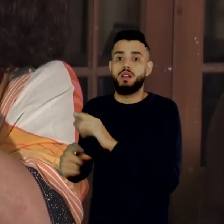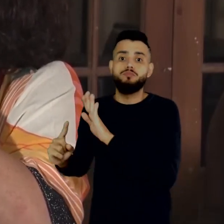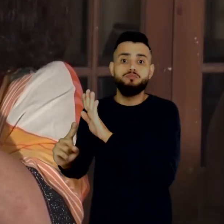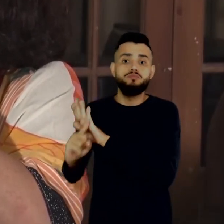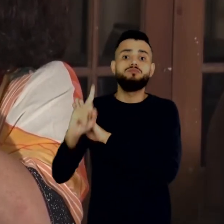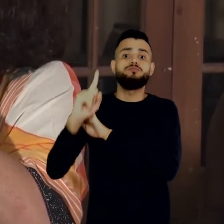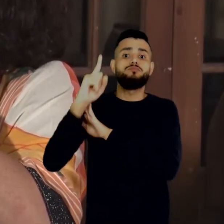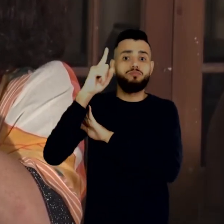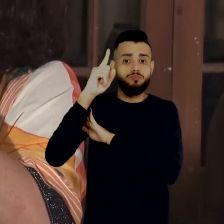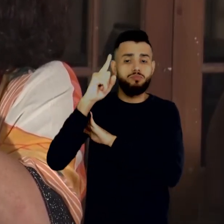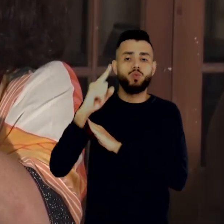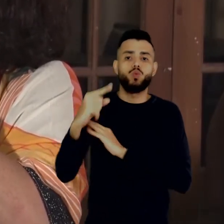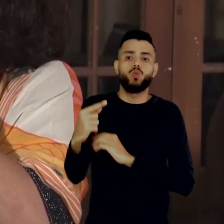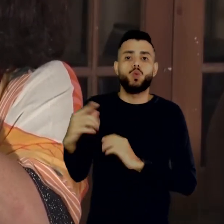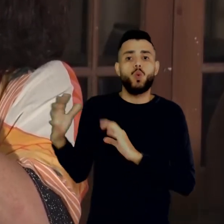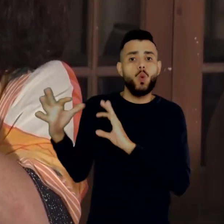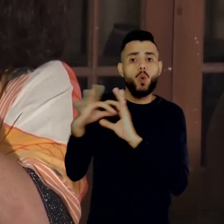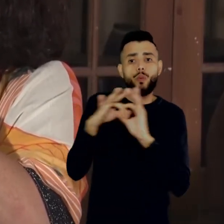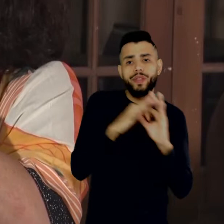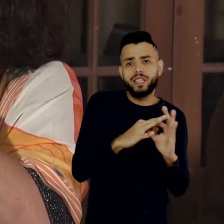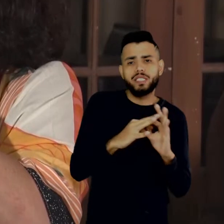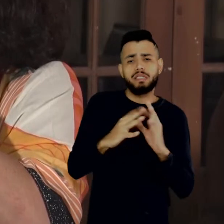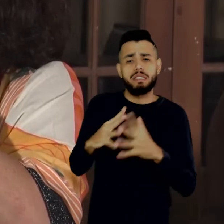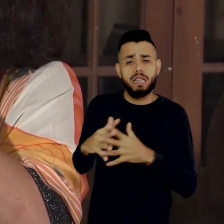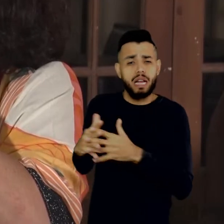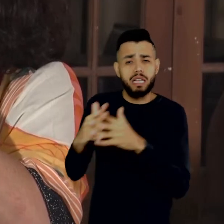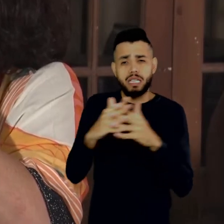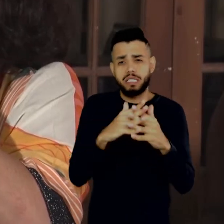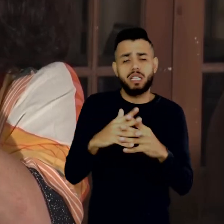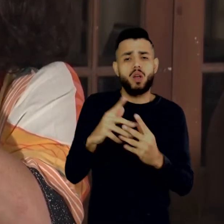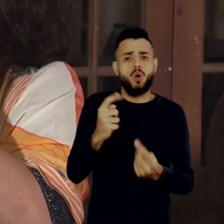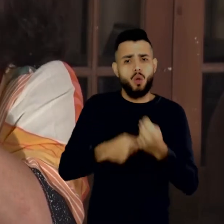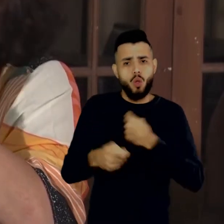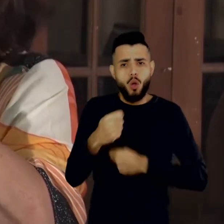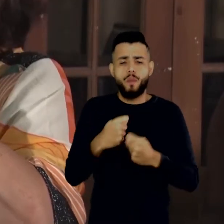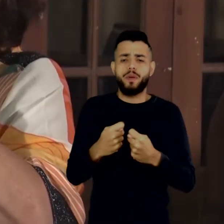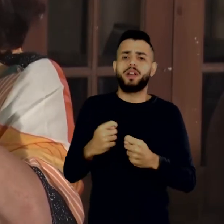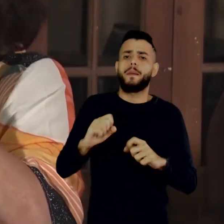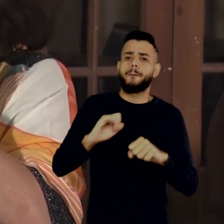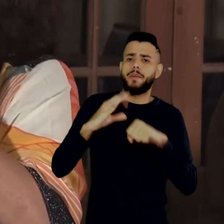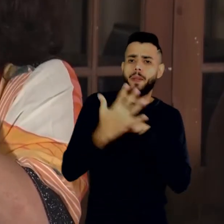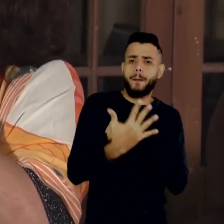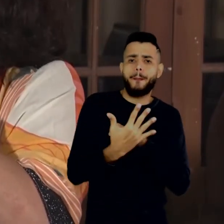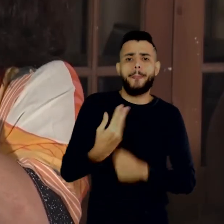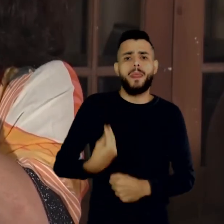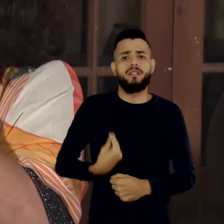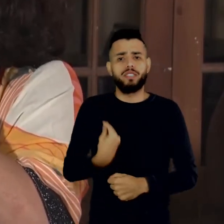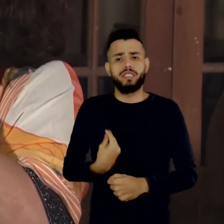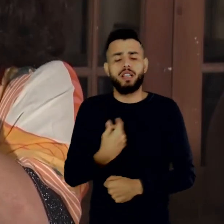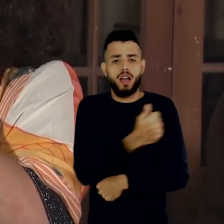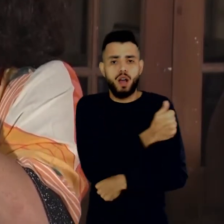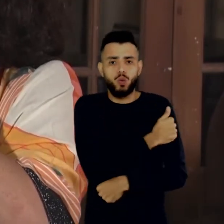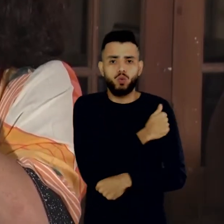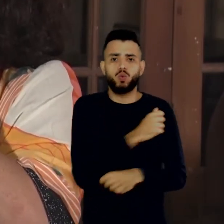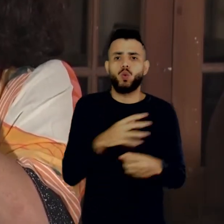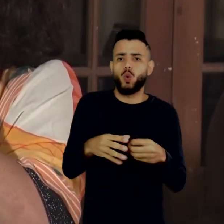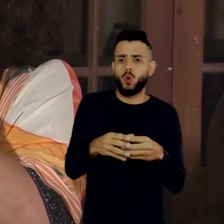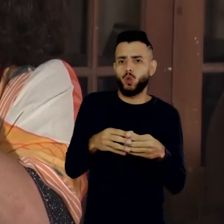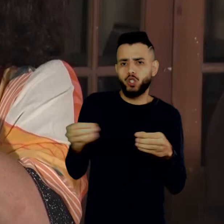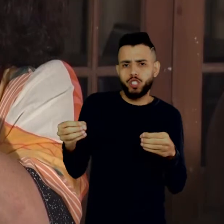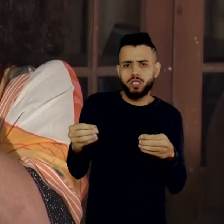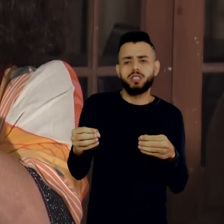contexto de intensificação dos efeitos das crises econômica e pandêmica na vida dos estudantes cotistas e de suas